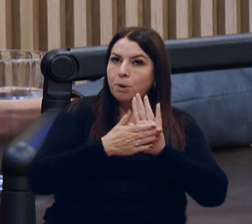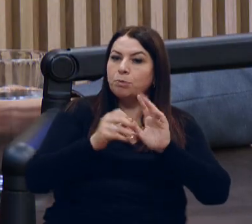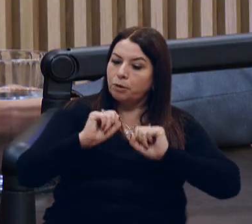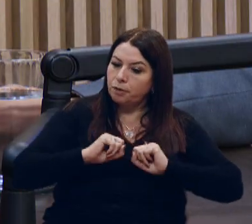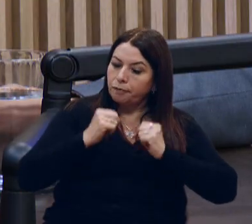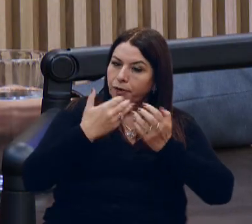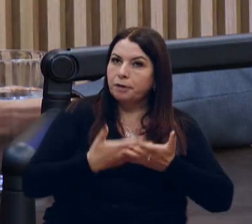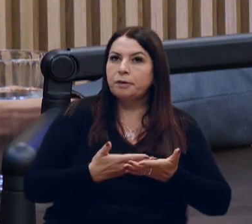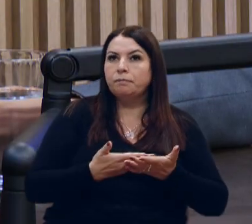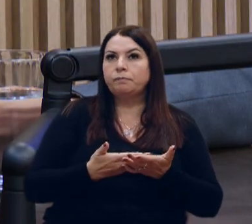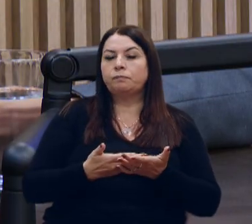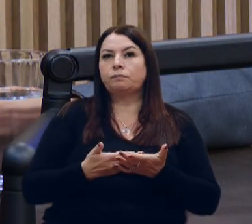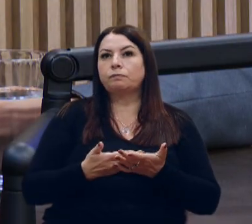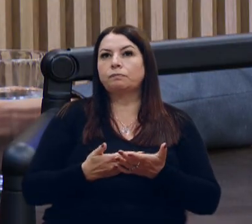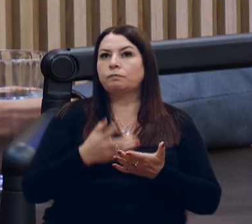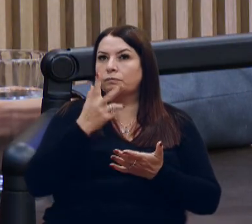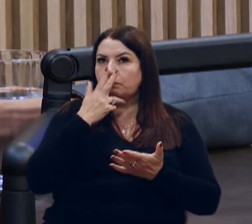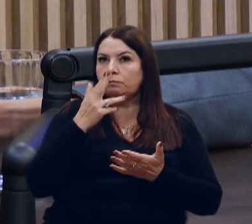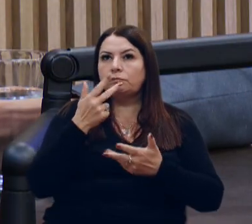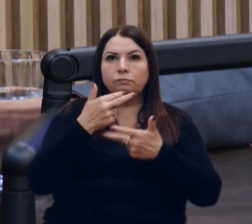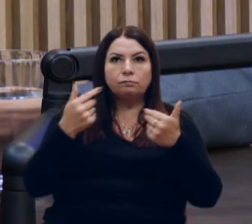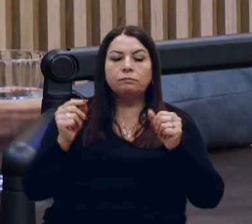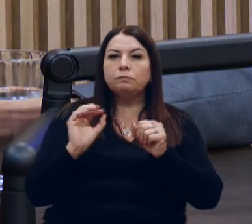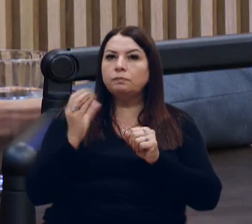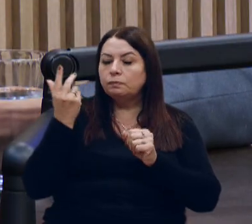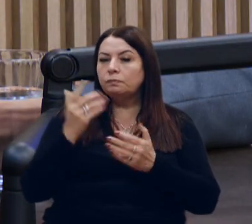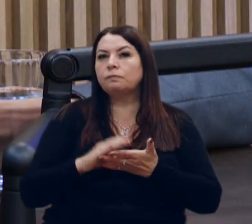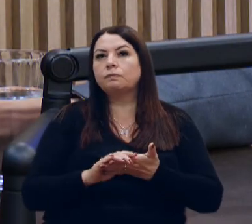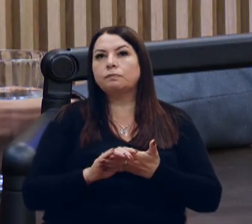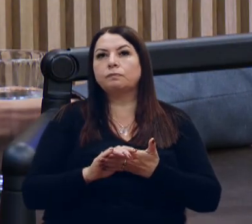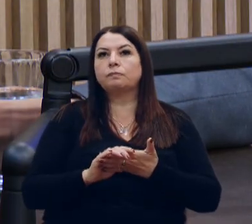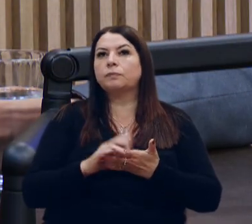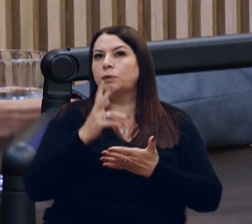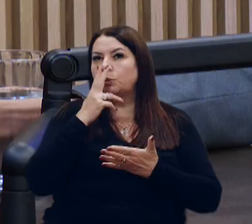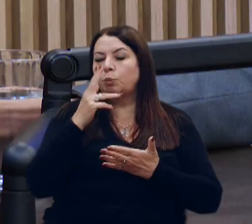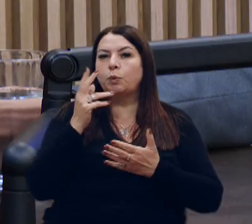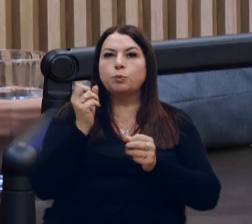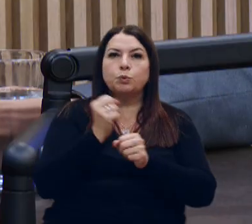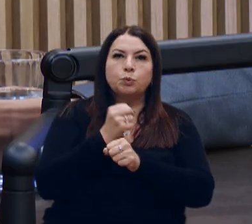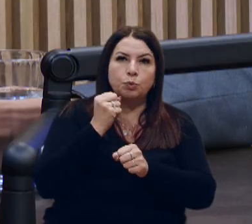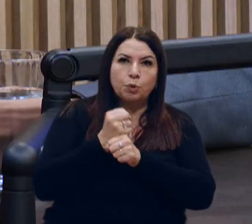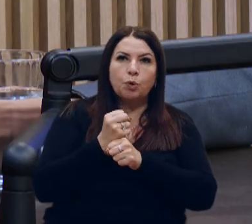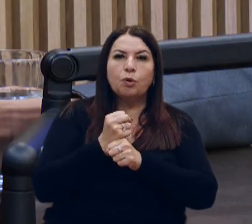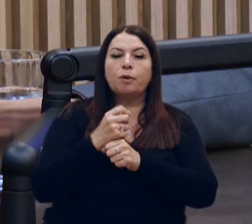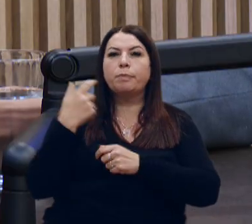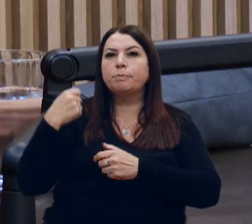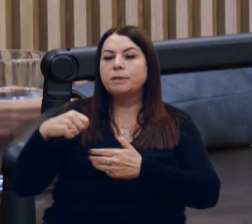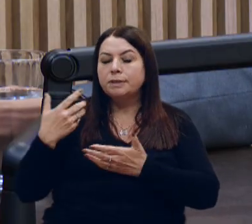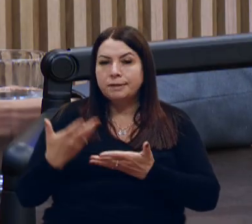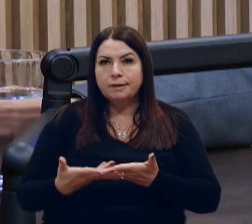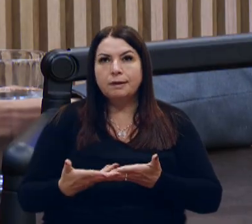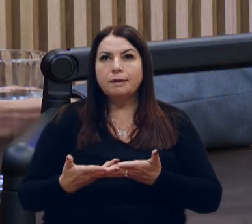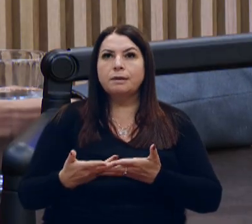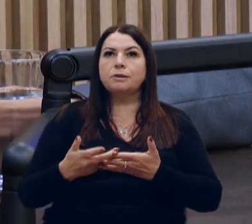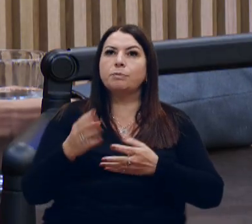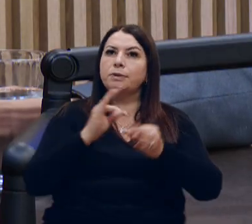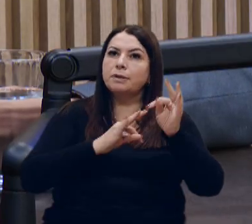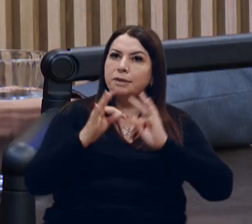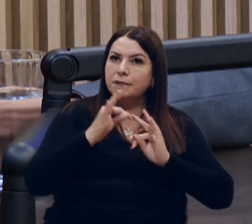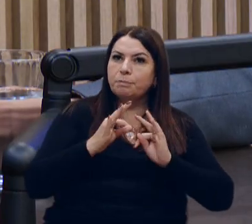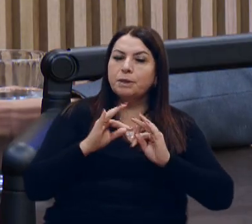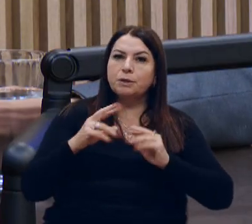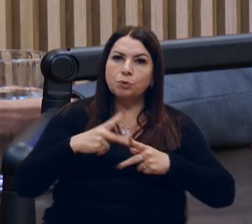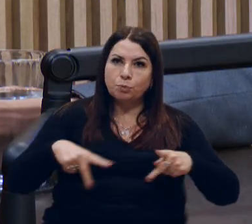defendeu as mesmas situações, as mesmas obras, as mesmas necessidades, o mesmo tratamento para com o